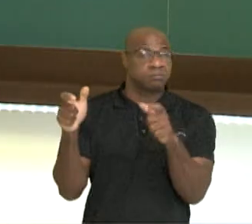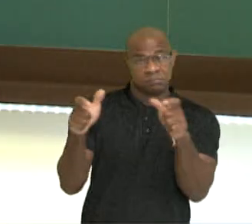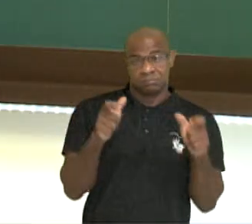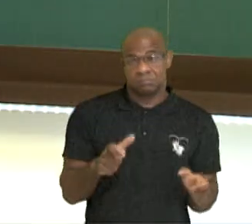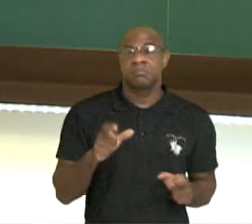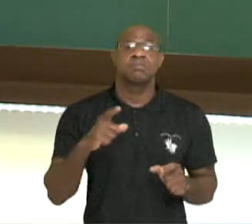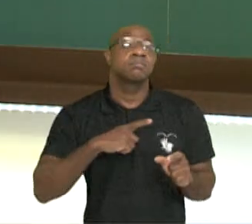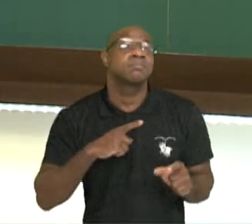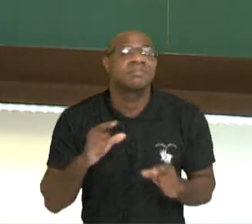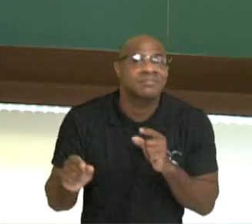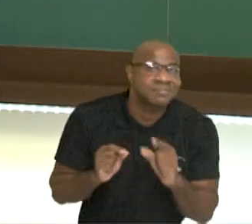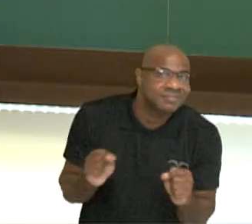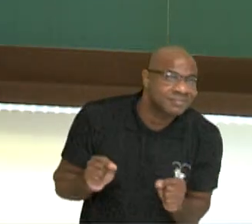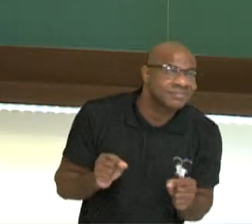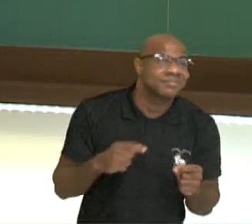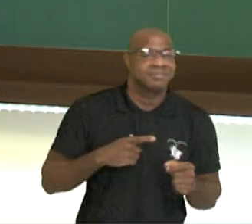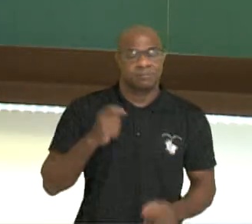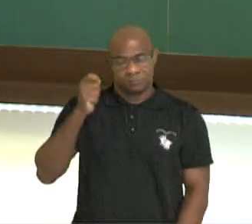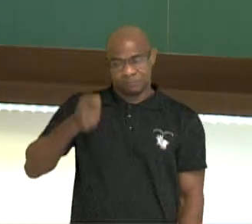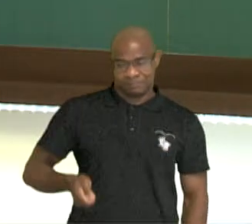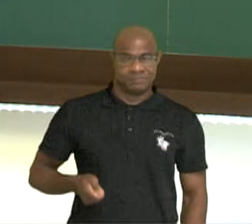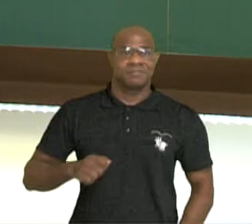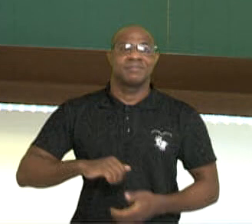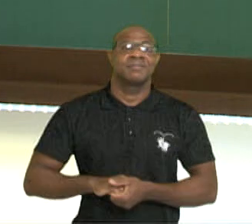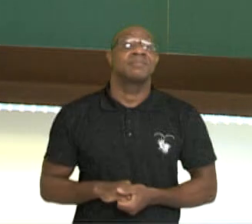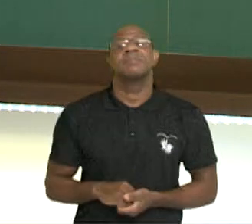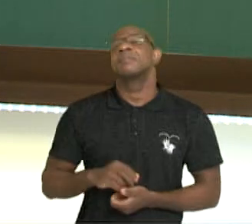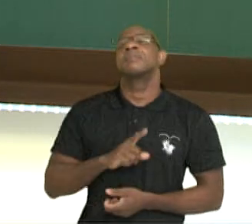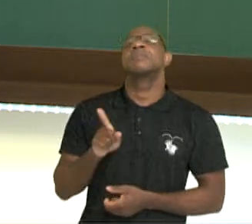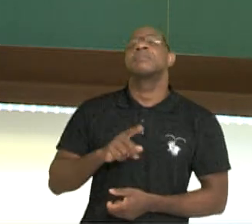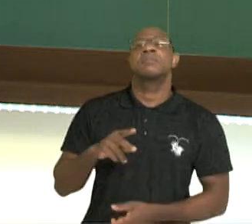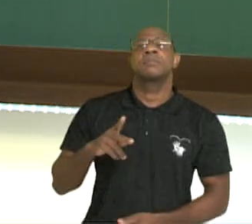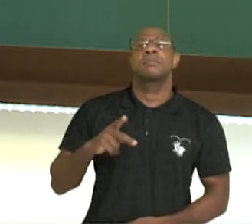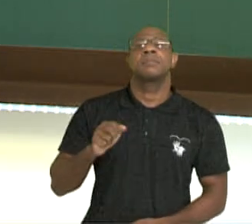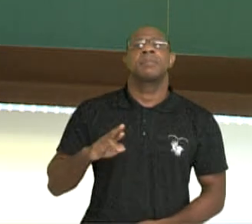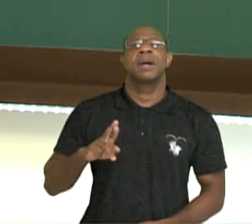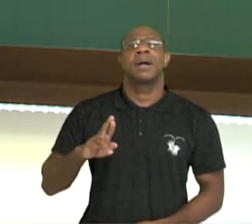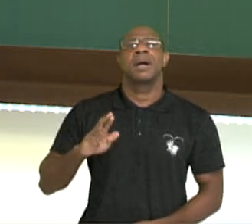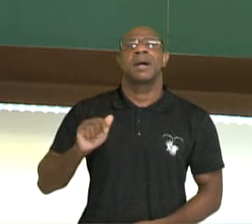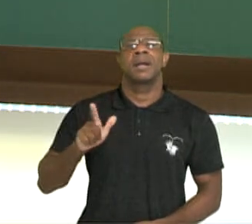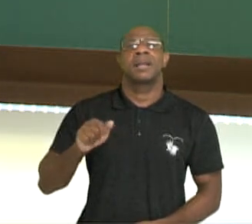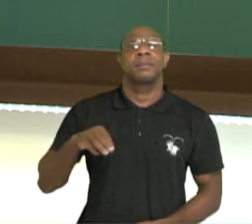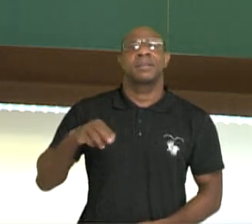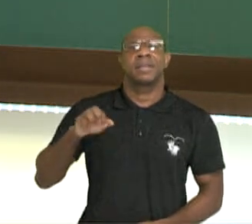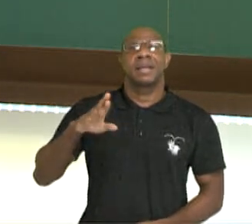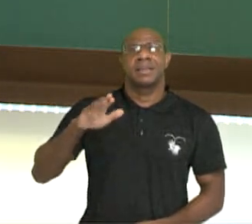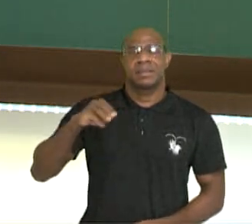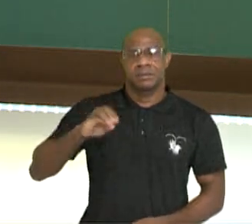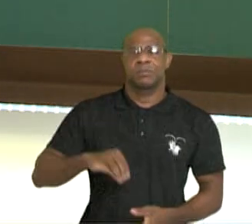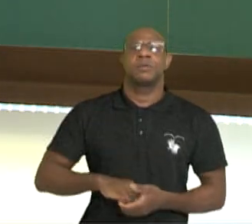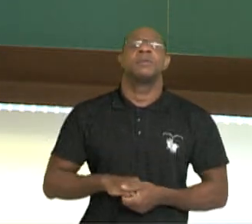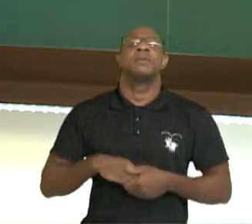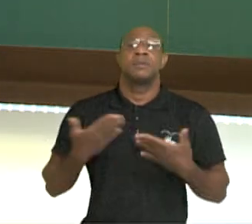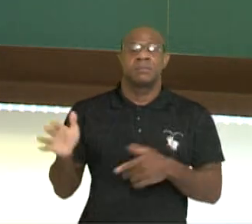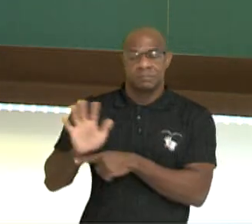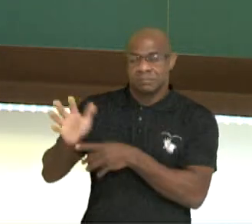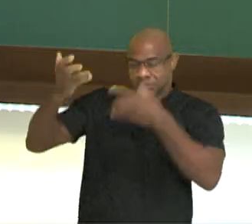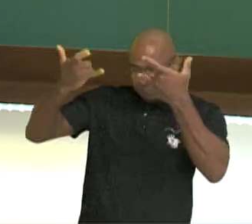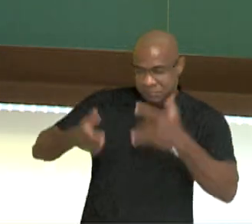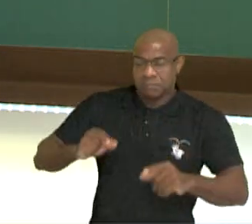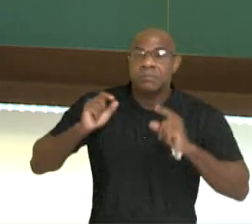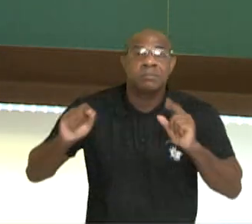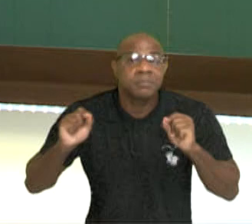ele tinha uma posição mais autoritária. Nós chamamos isso de parlamentarismo às avessas. Nesse vídeo